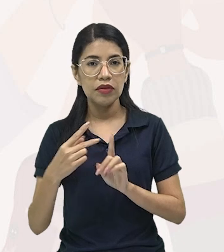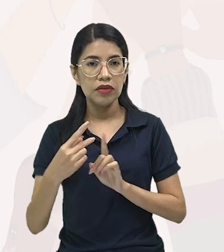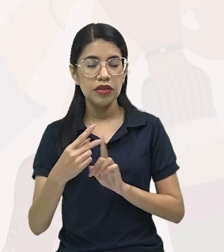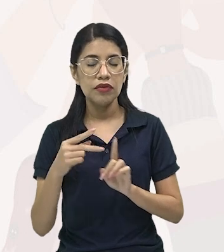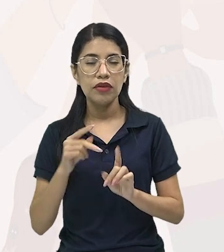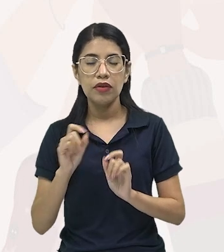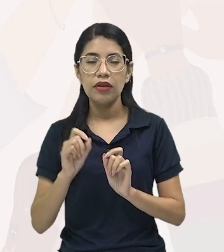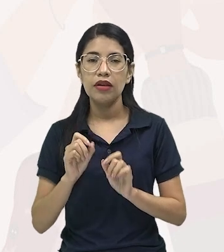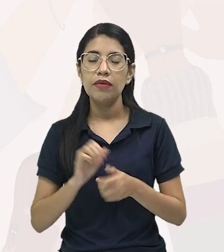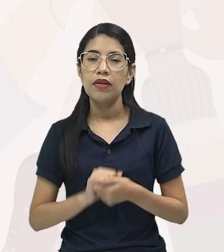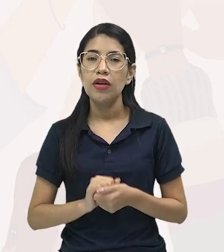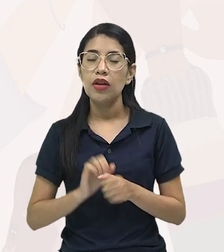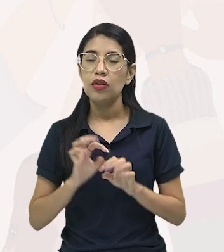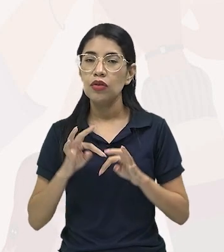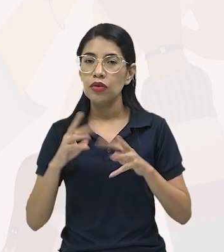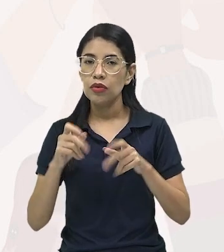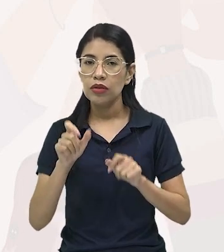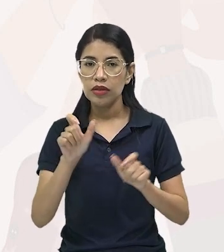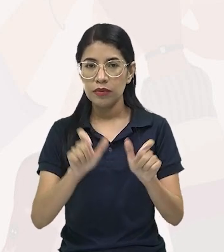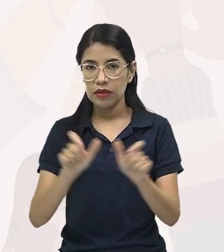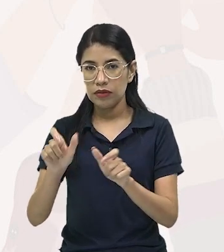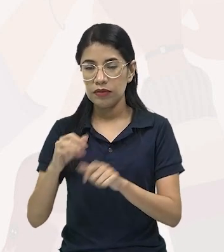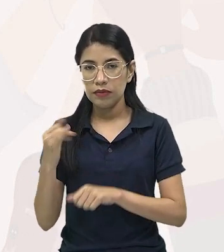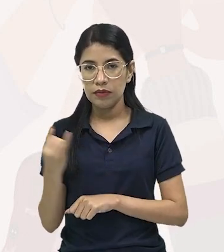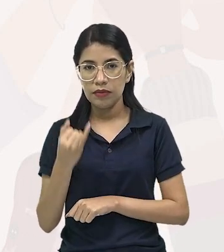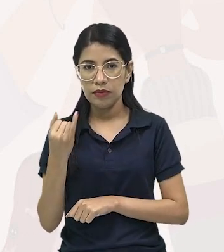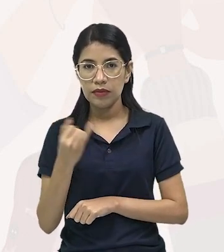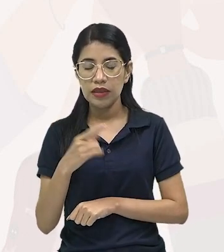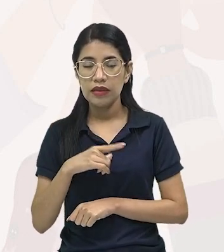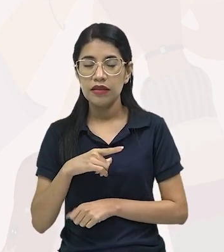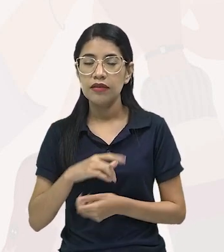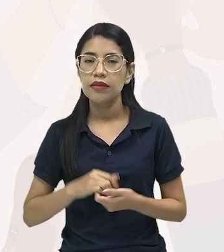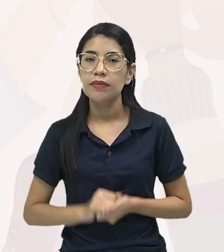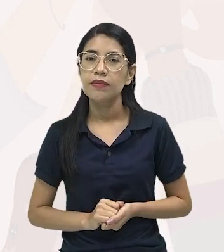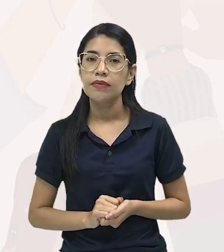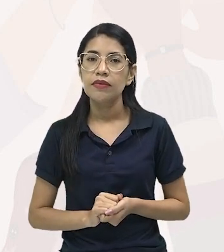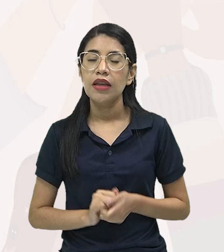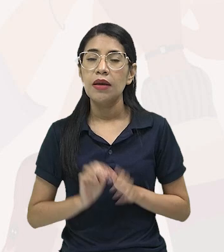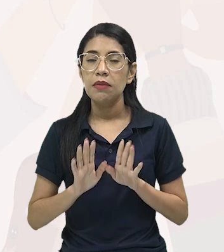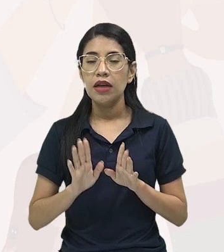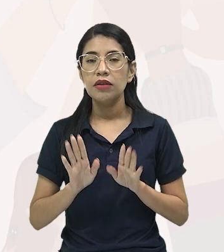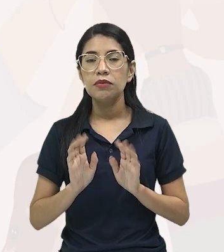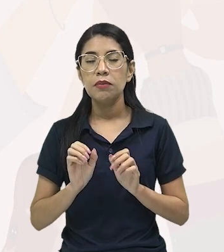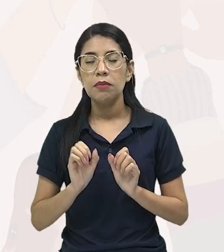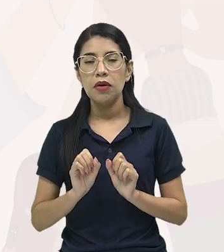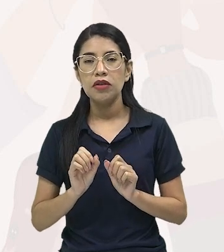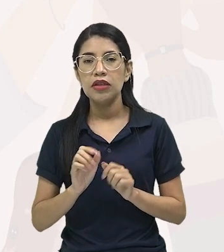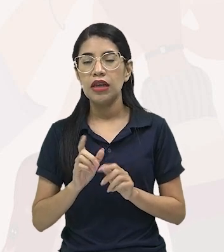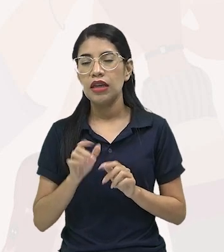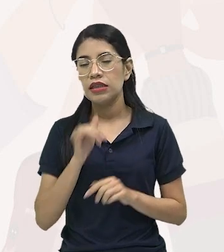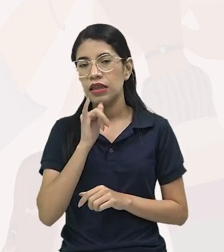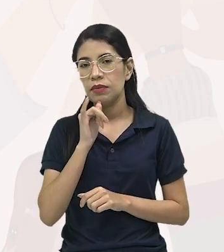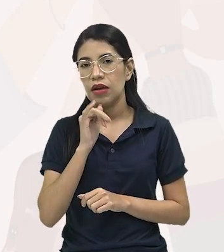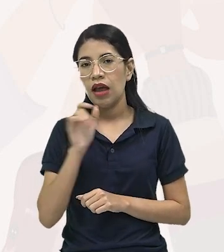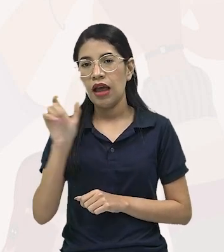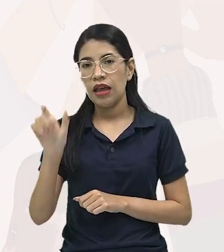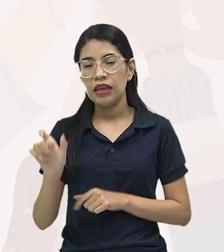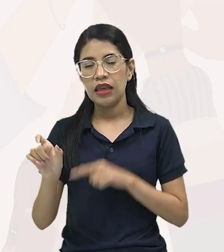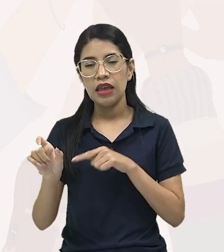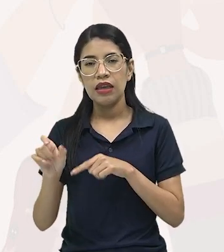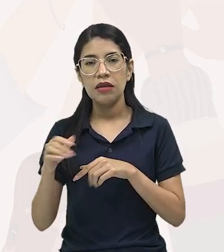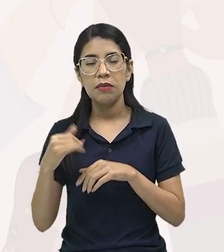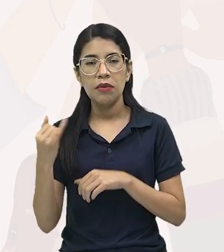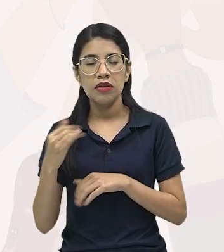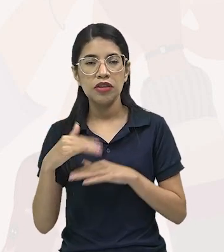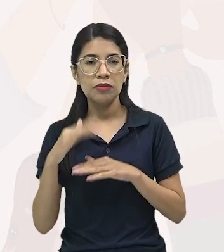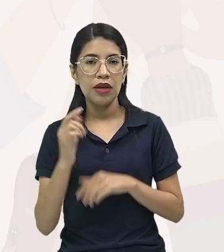vai defender que todos sim são importantes, embora possa haver pessoas que acham que uma vida é mais importante do que a outra. Por isso o